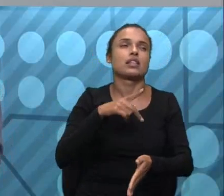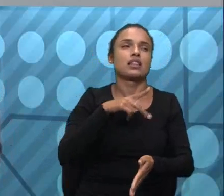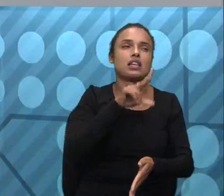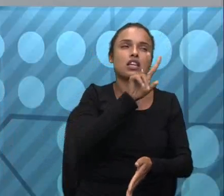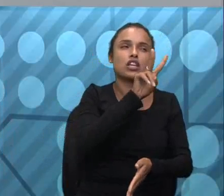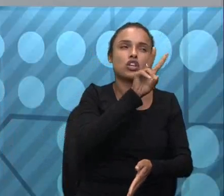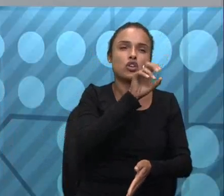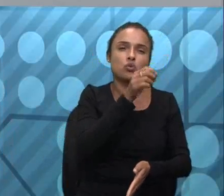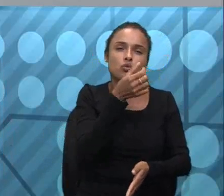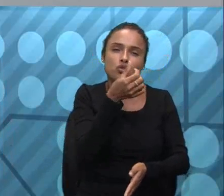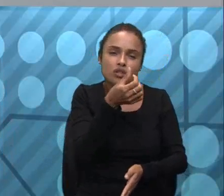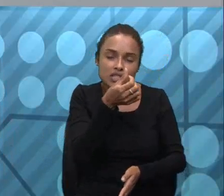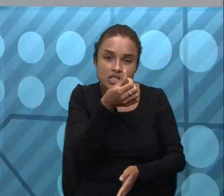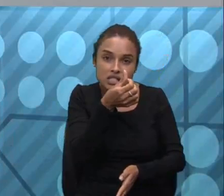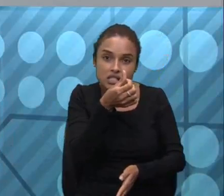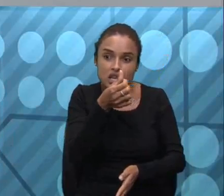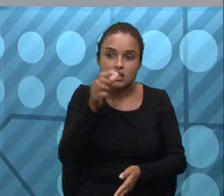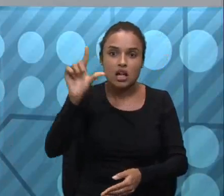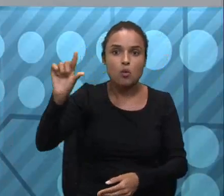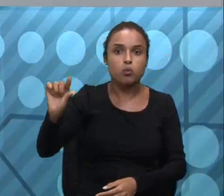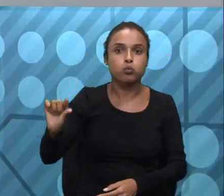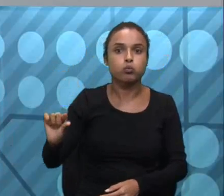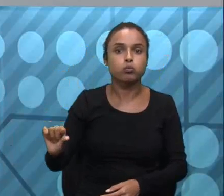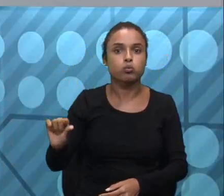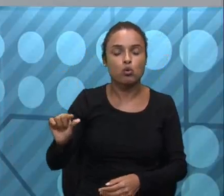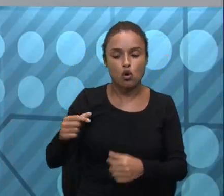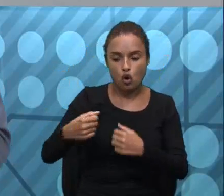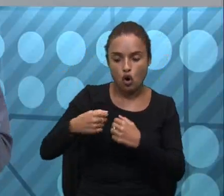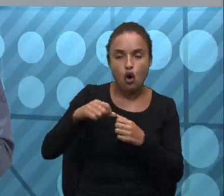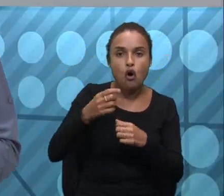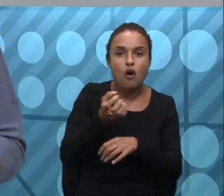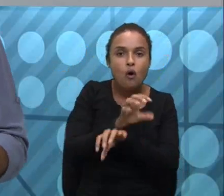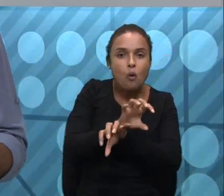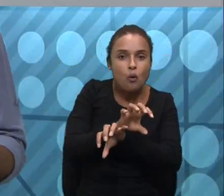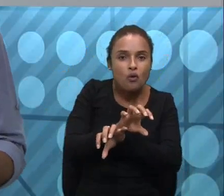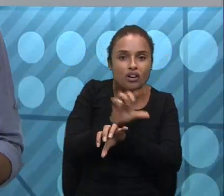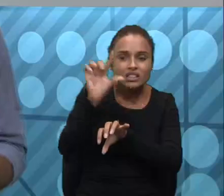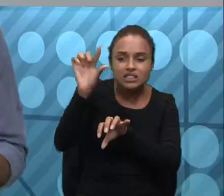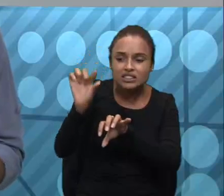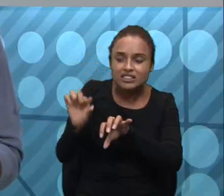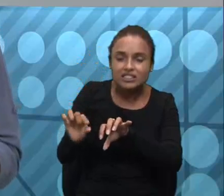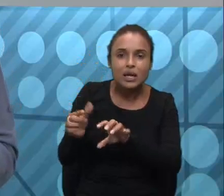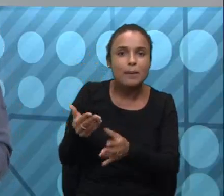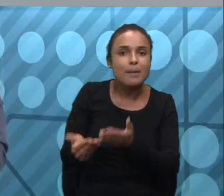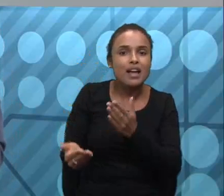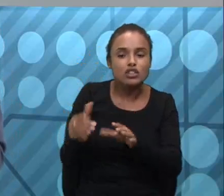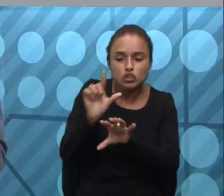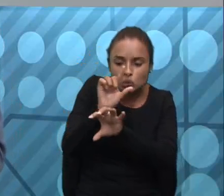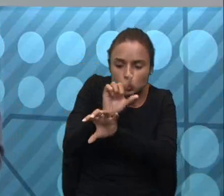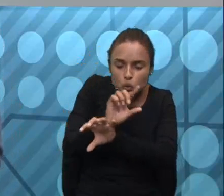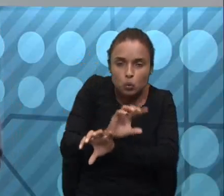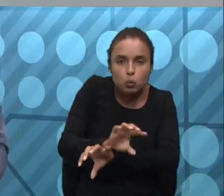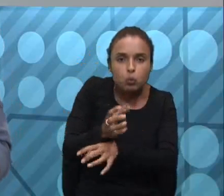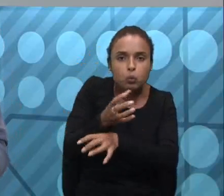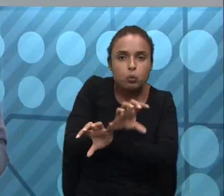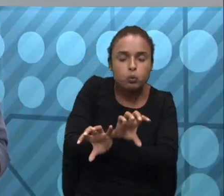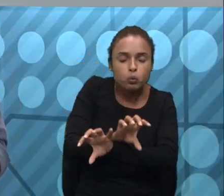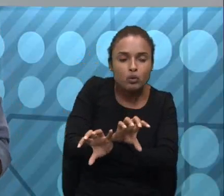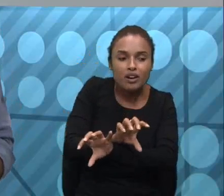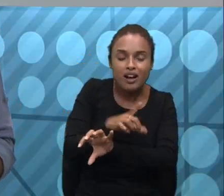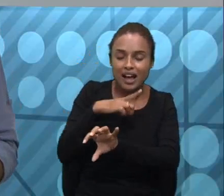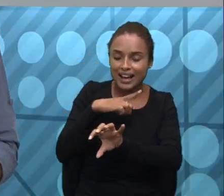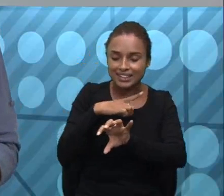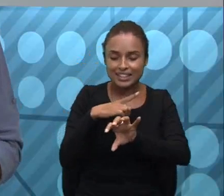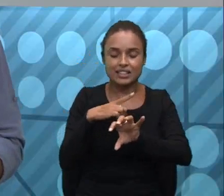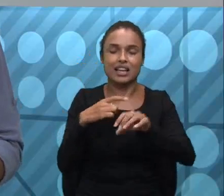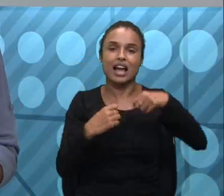vai abaixando. Isso ocorre muito por desgaste. O desgaste também, ele vai prejudicar muito o seu movimento e vai